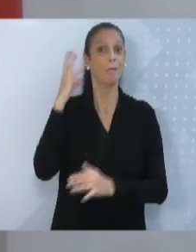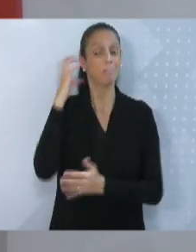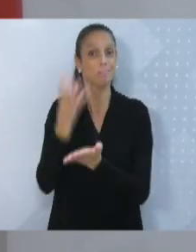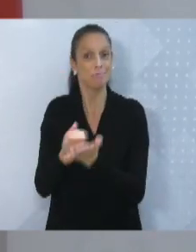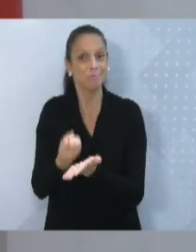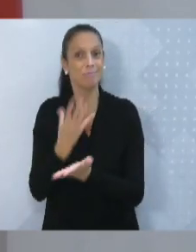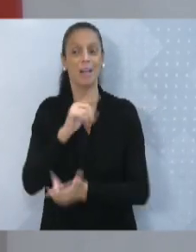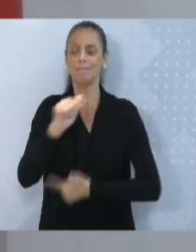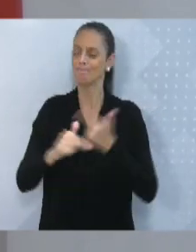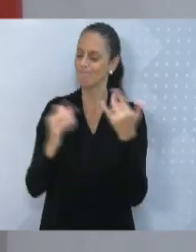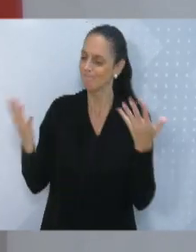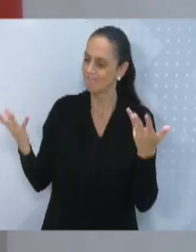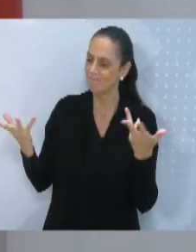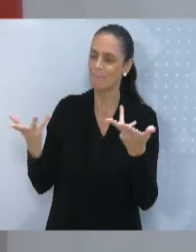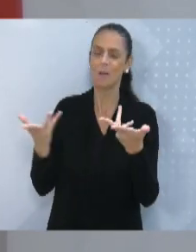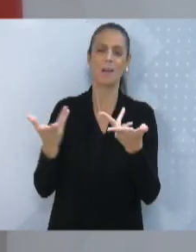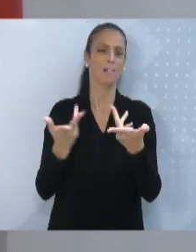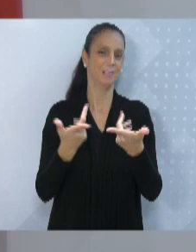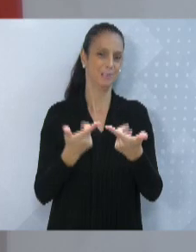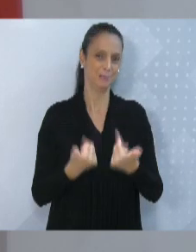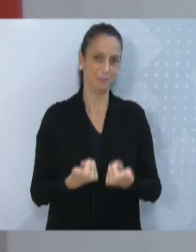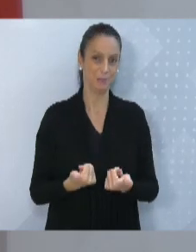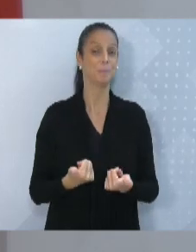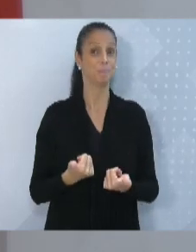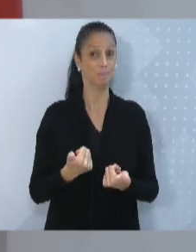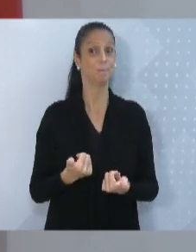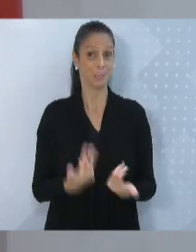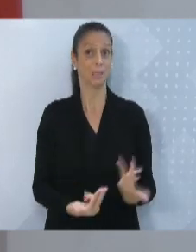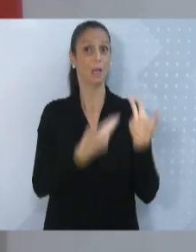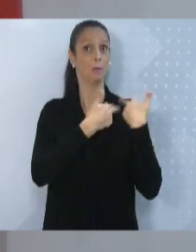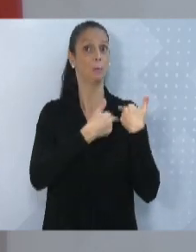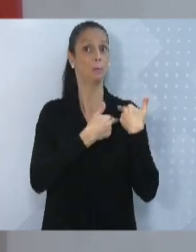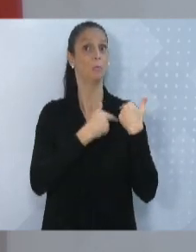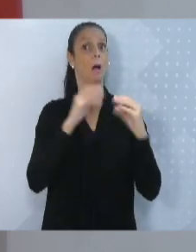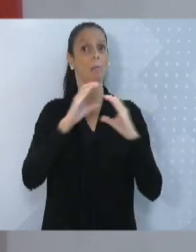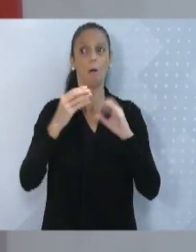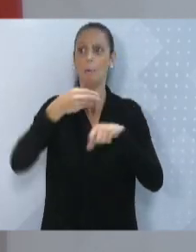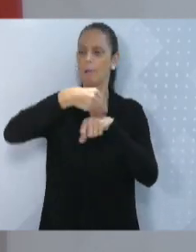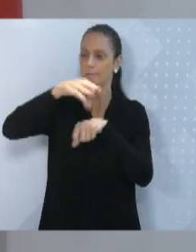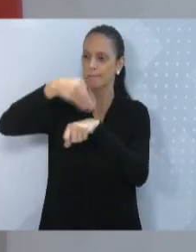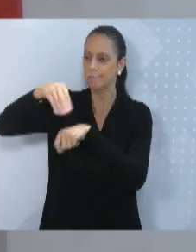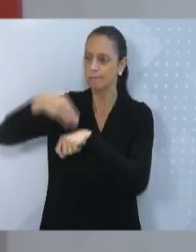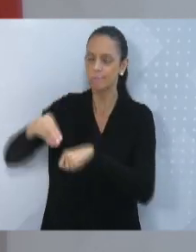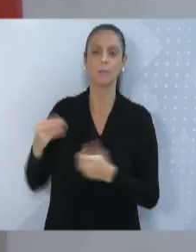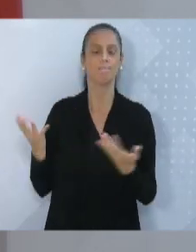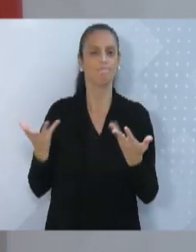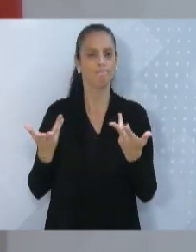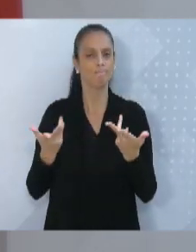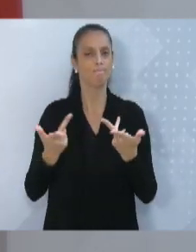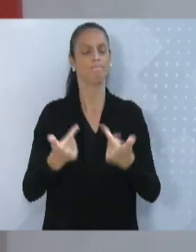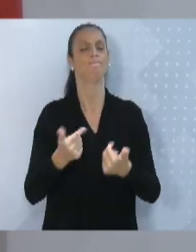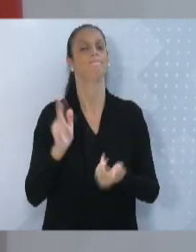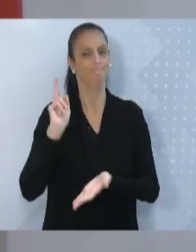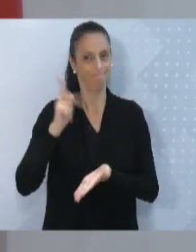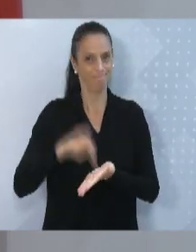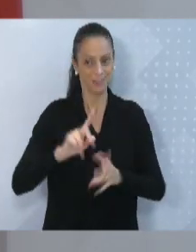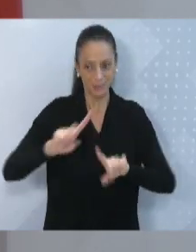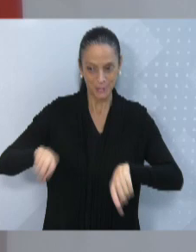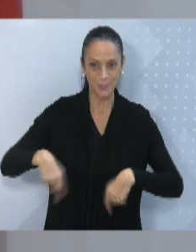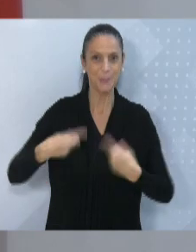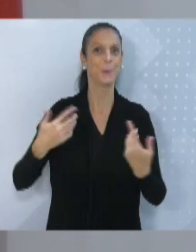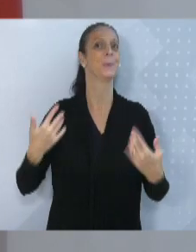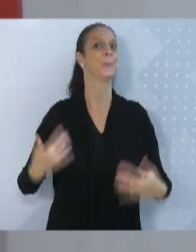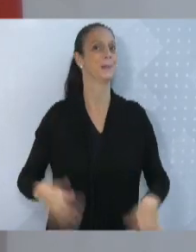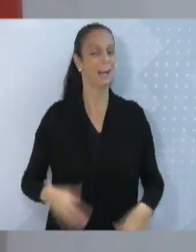né que faz um trabalho tão maravilhoso e tem levado com tanta responsabilidade conteúdo de qualidade Então realmente é um Desafio